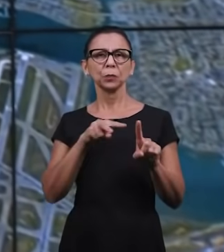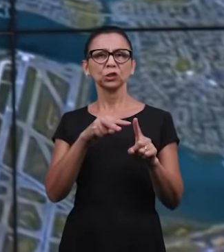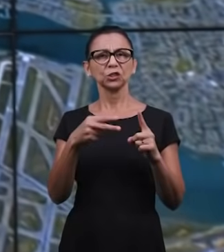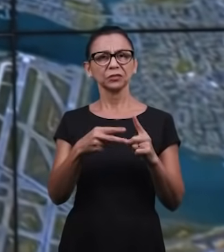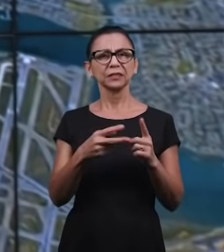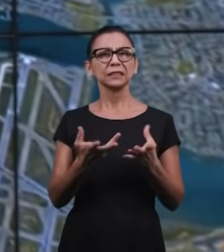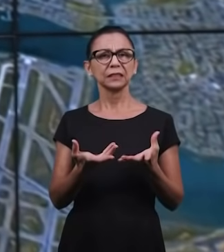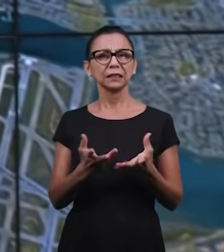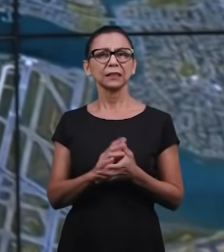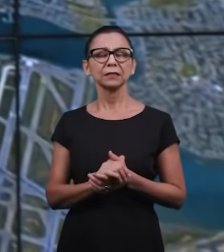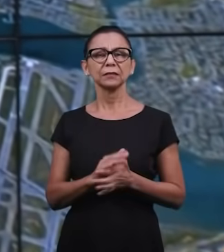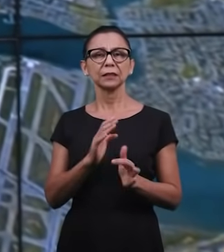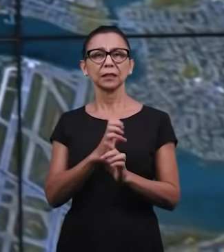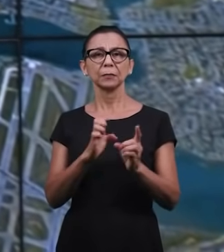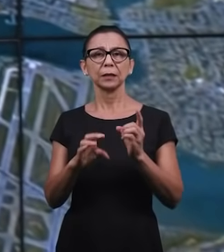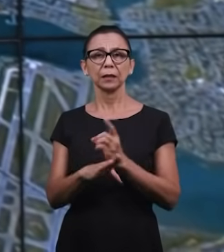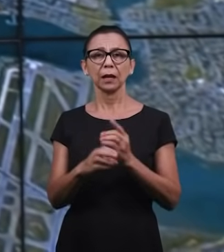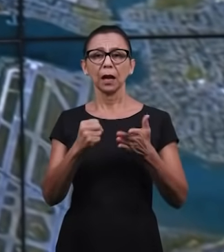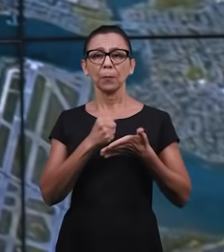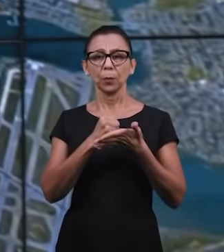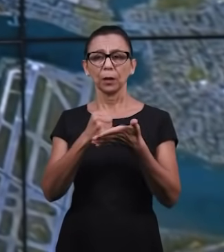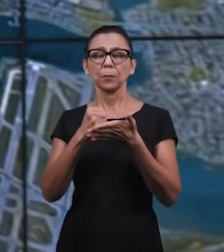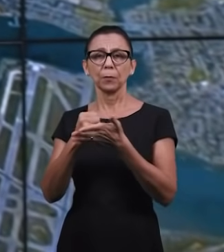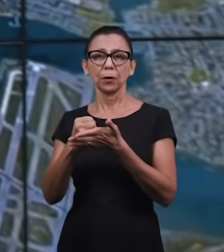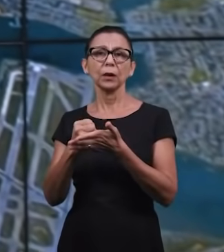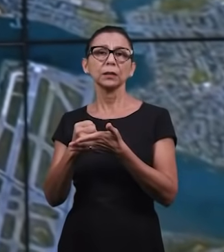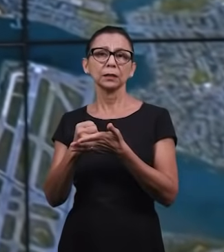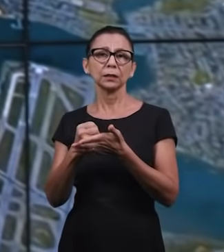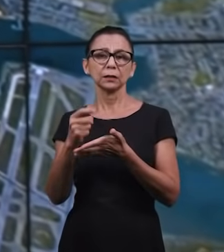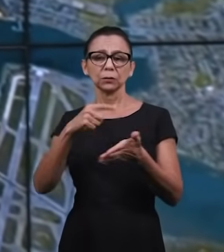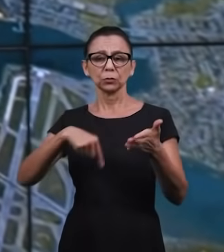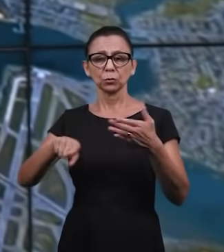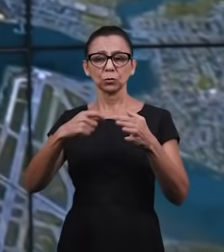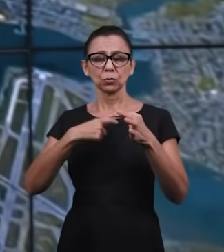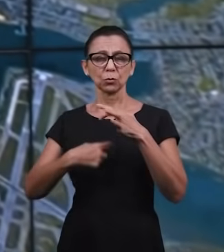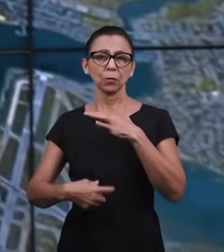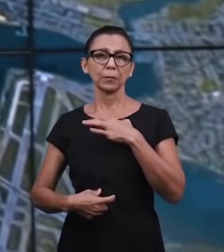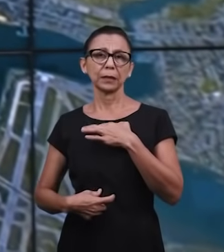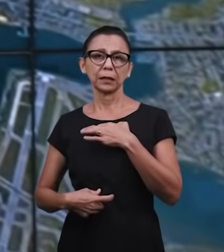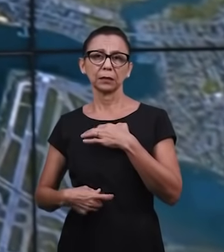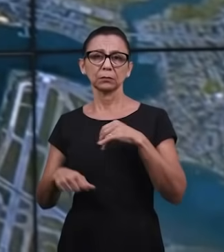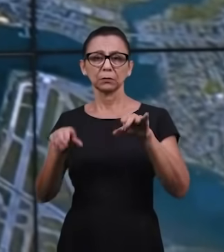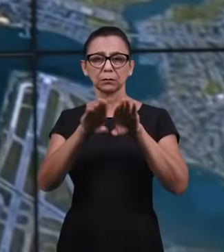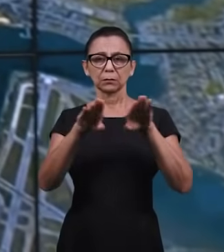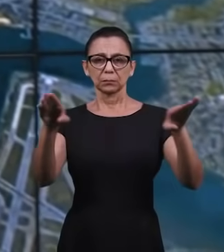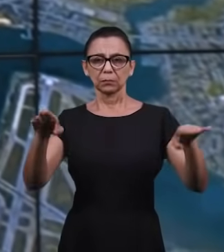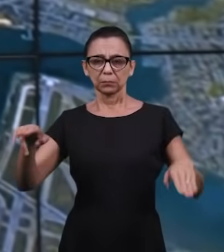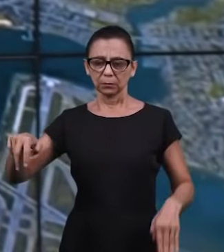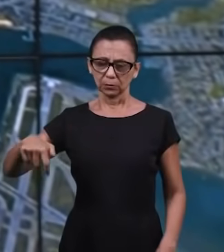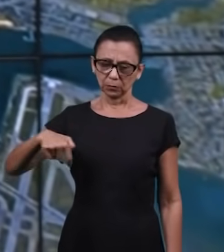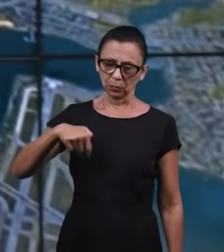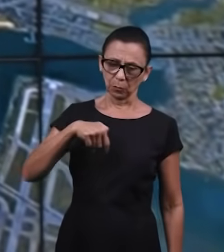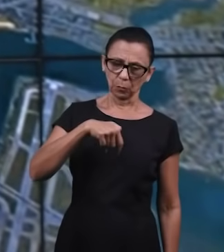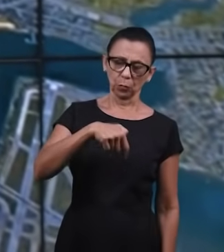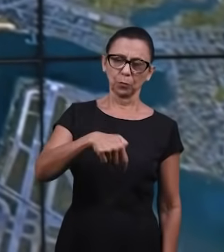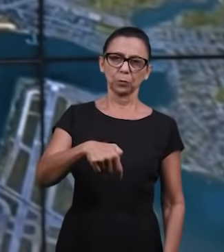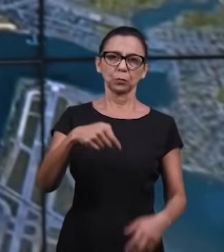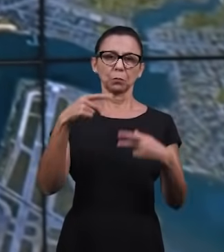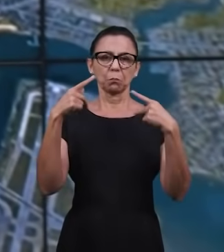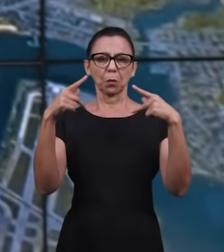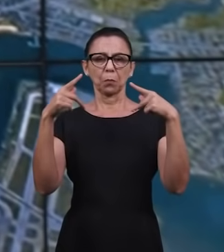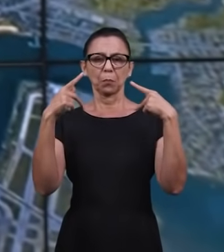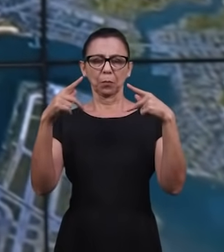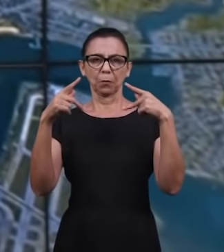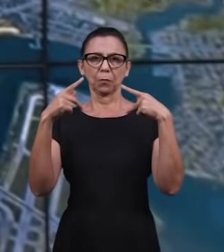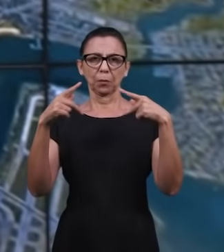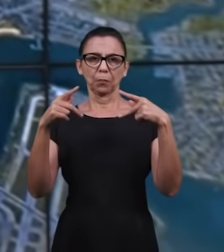algo que auxilia os obreiros da igreja todas as vezes que sobem ao púlpito naquilo que